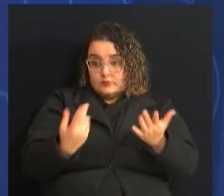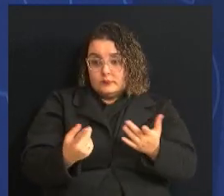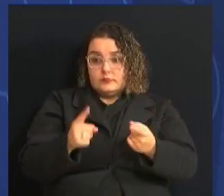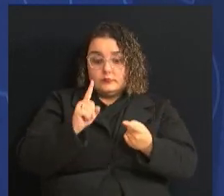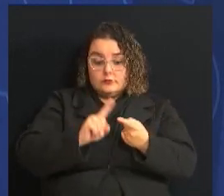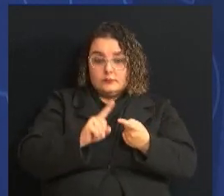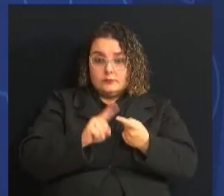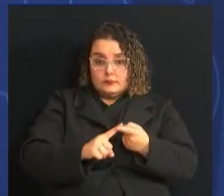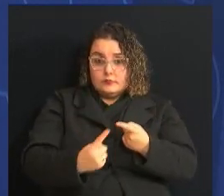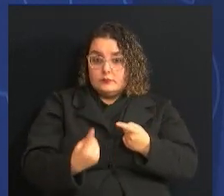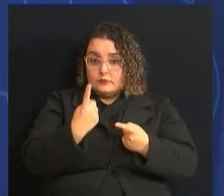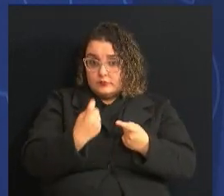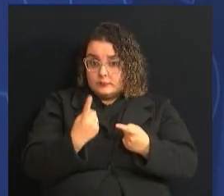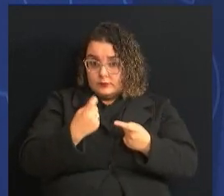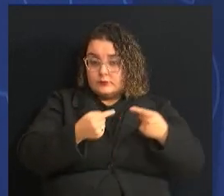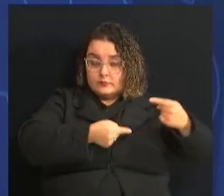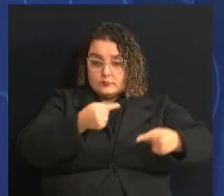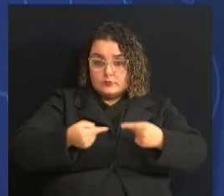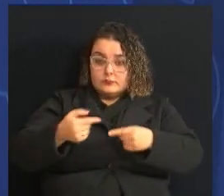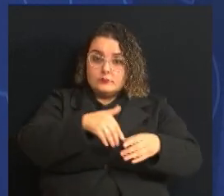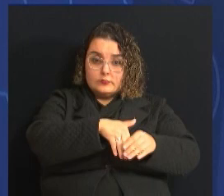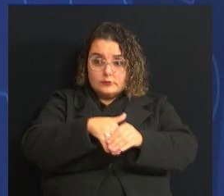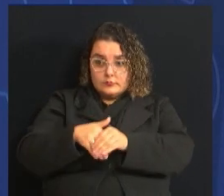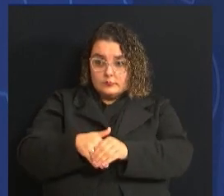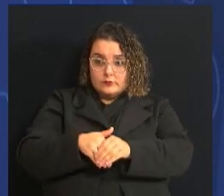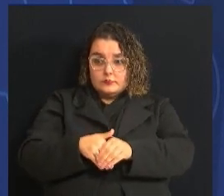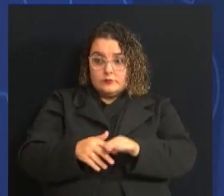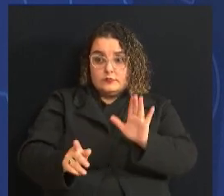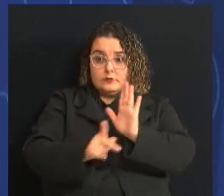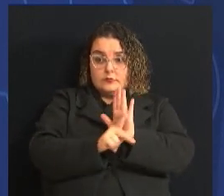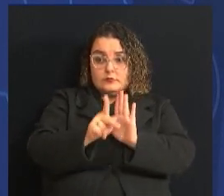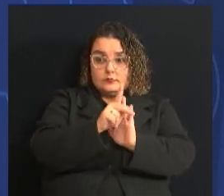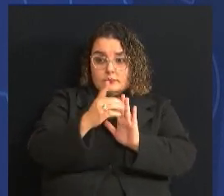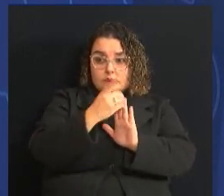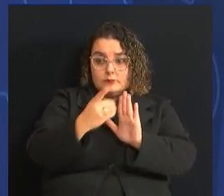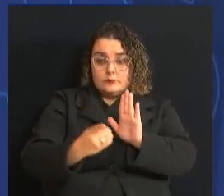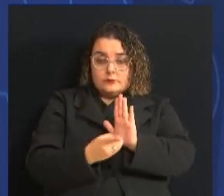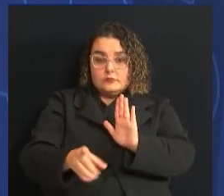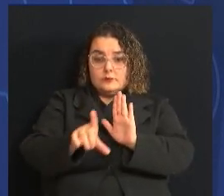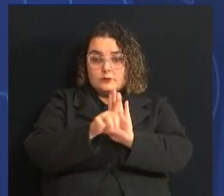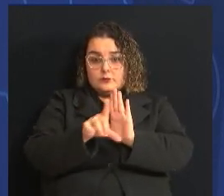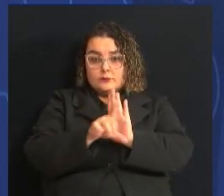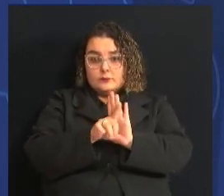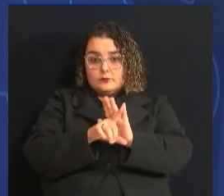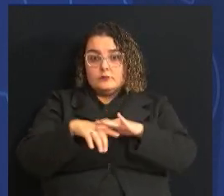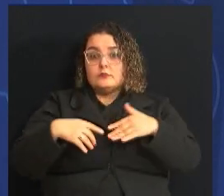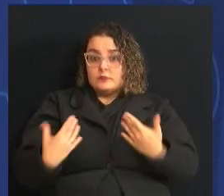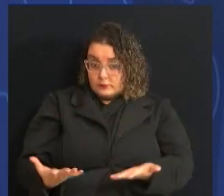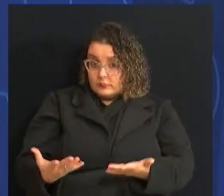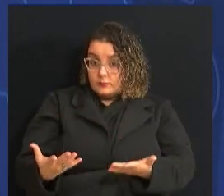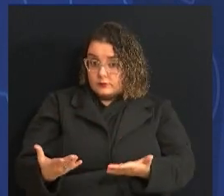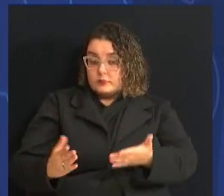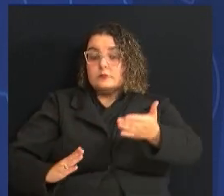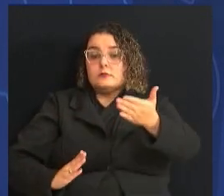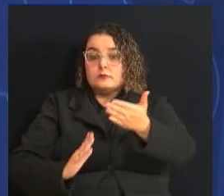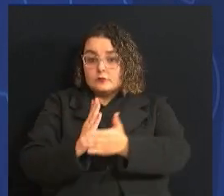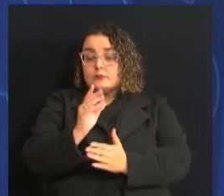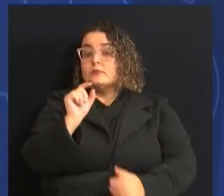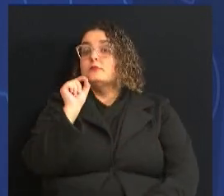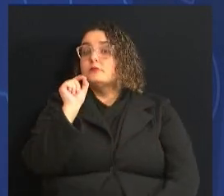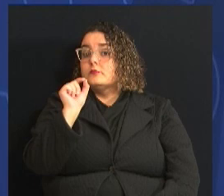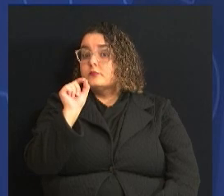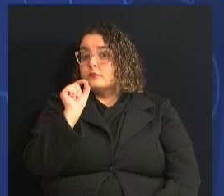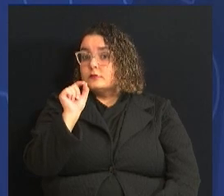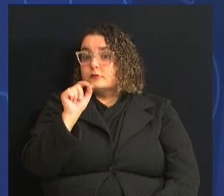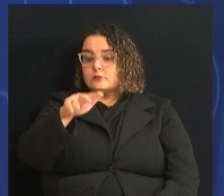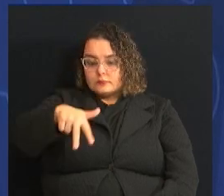turno único de discussão e votação, o projeto de decreto legislativo sobre a aprovação do parecer